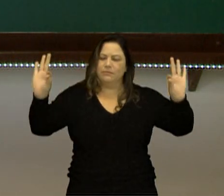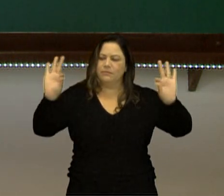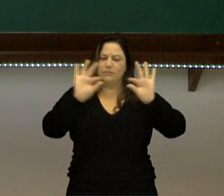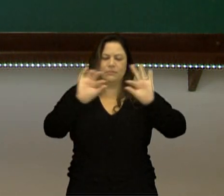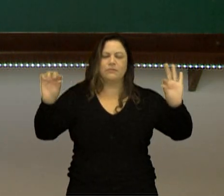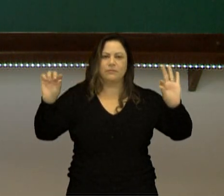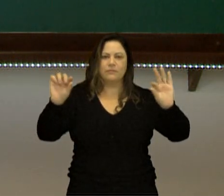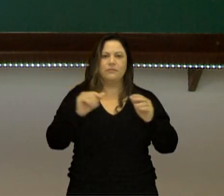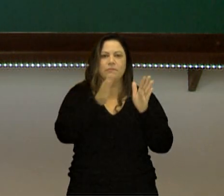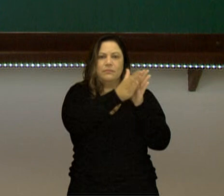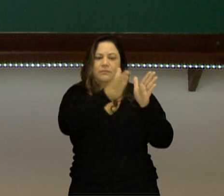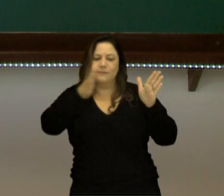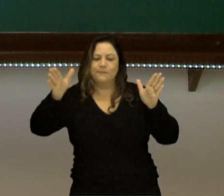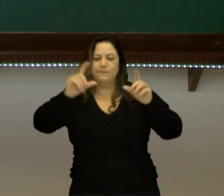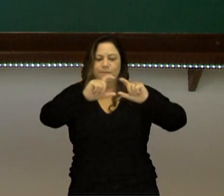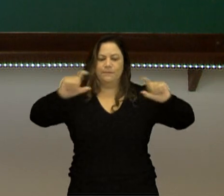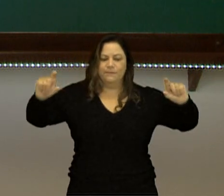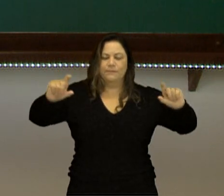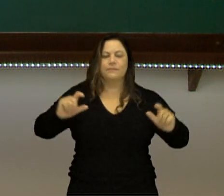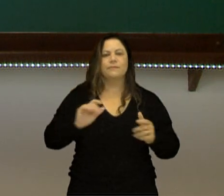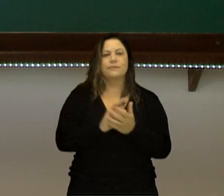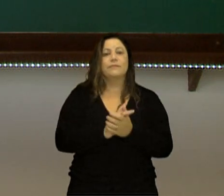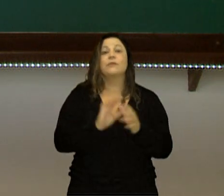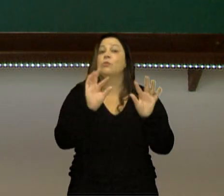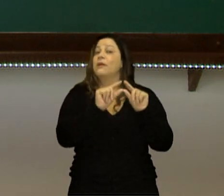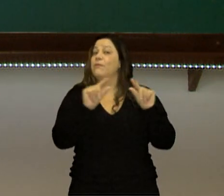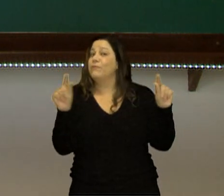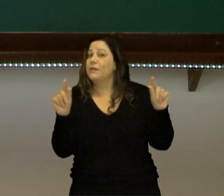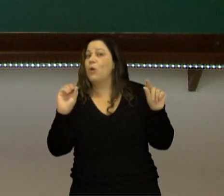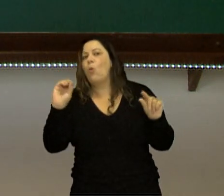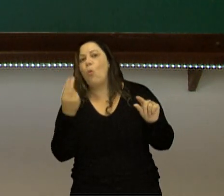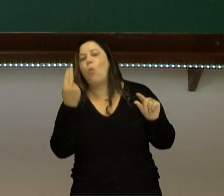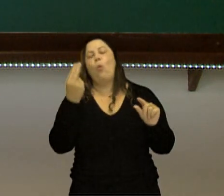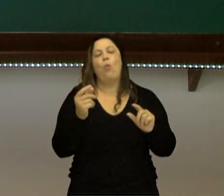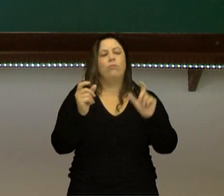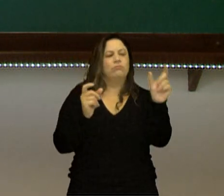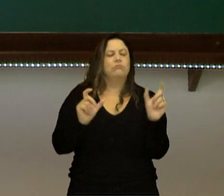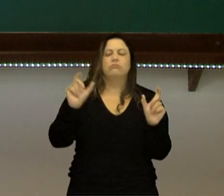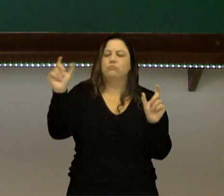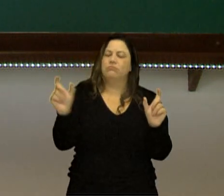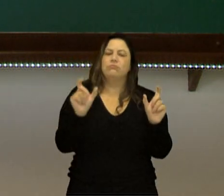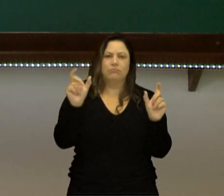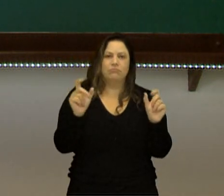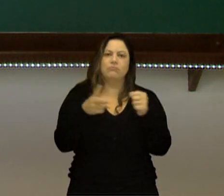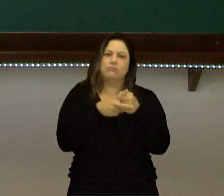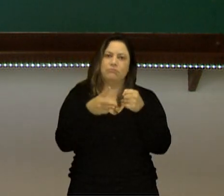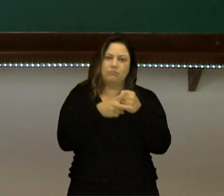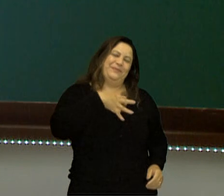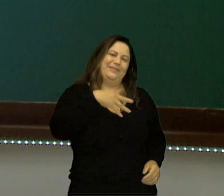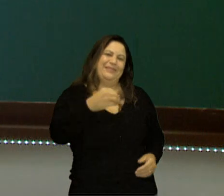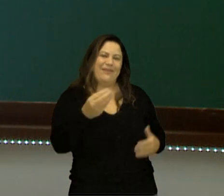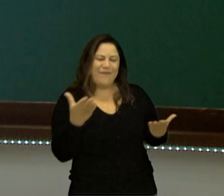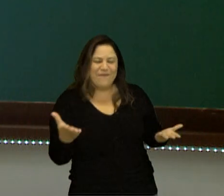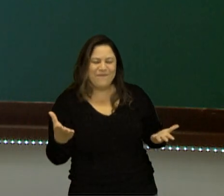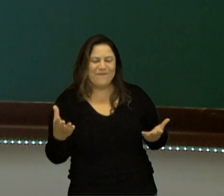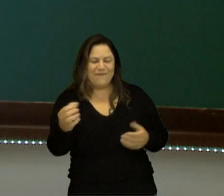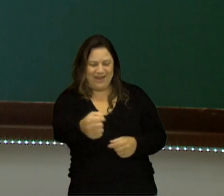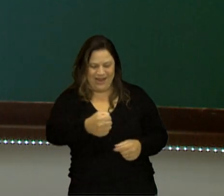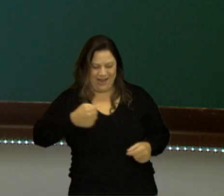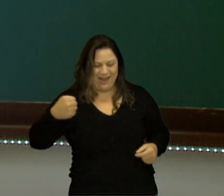um período completo, uma frase, ou um pedaço dessa frase que tenha verbo. Beleza? Só